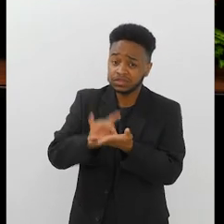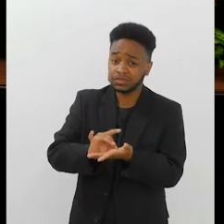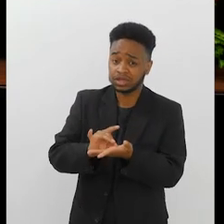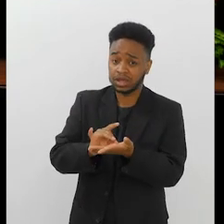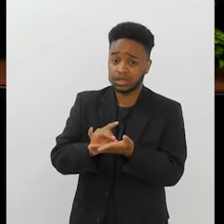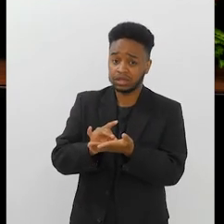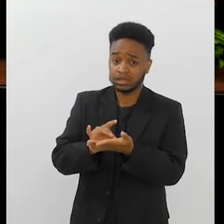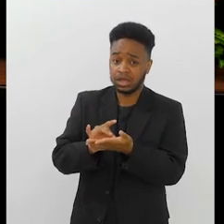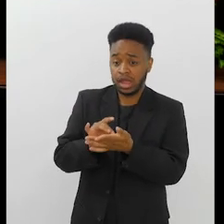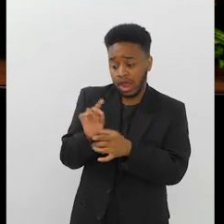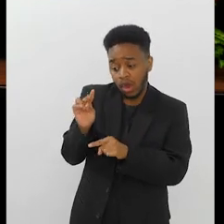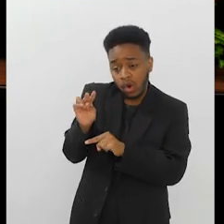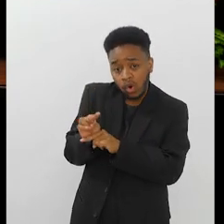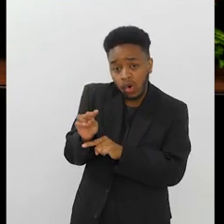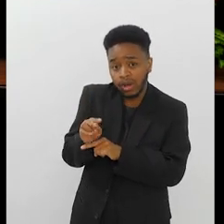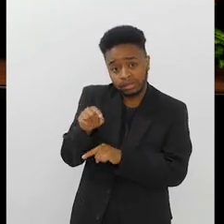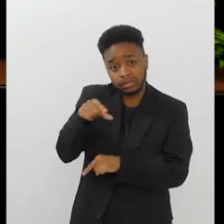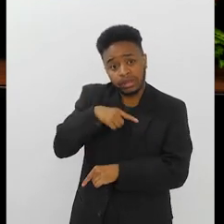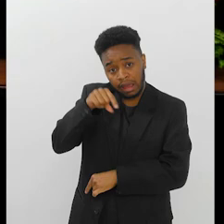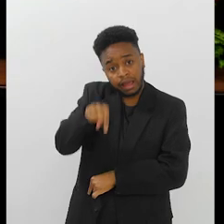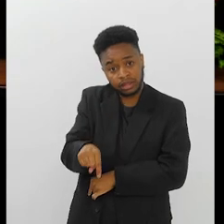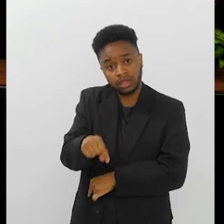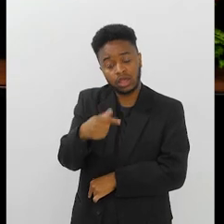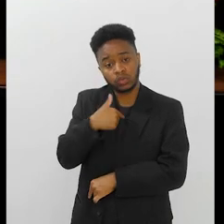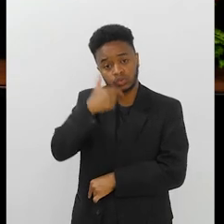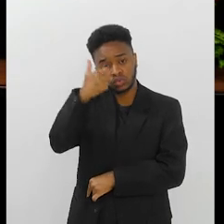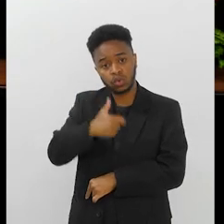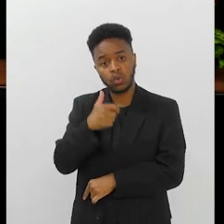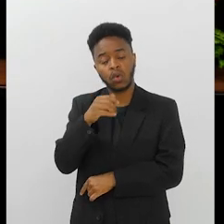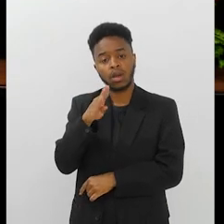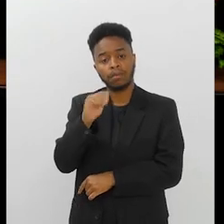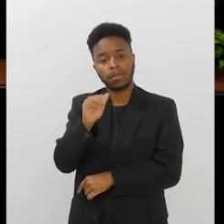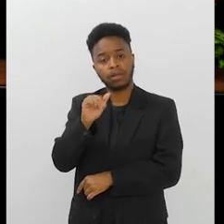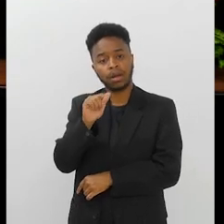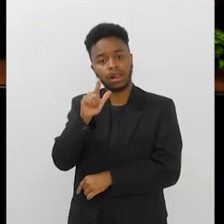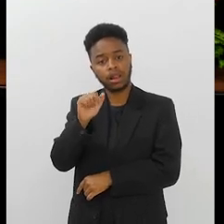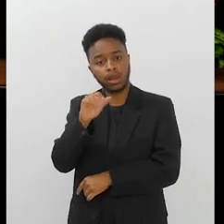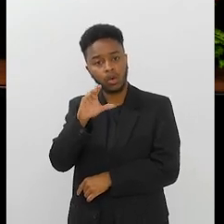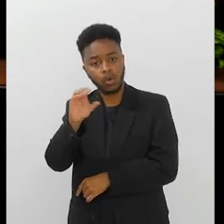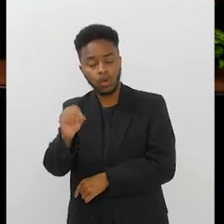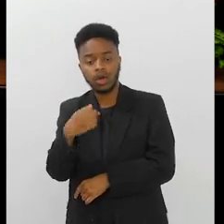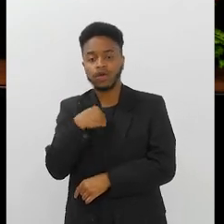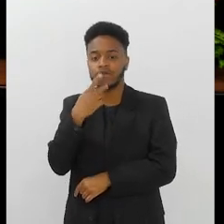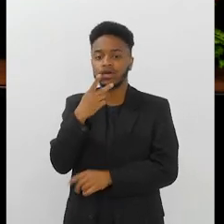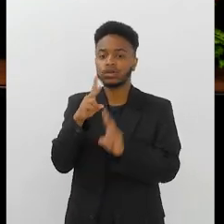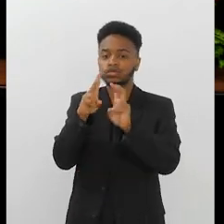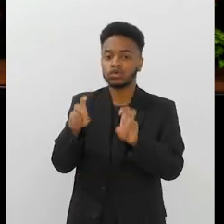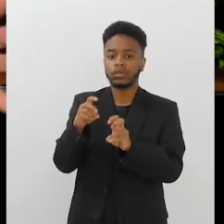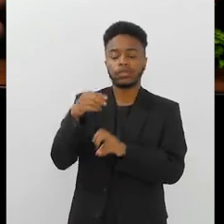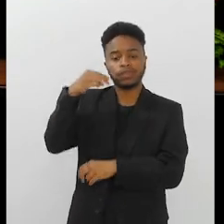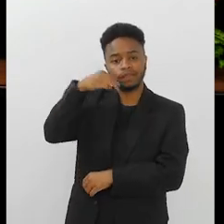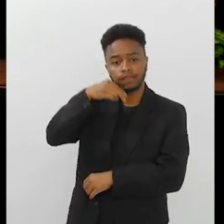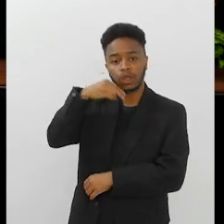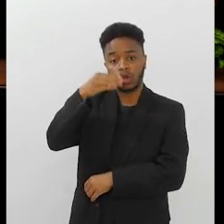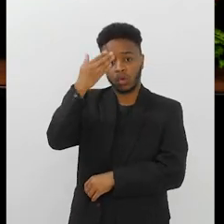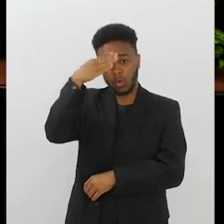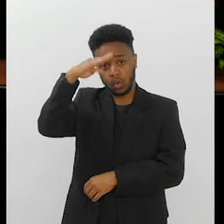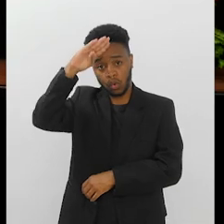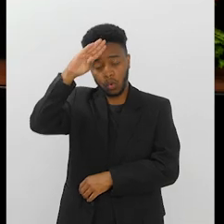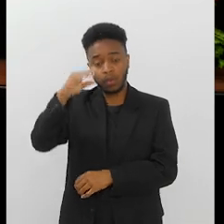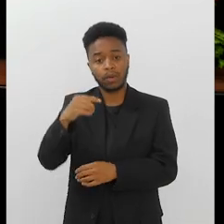mas na verdade a preservação tá aqui eu sou um balú de fato que que trat muito essa questão Nigéria